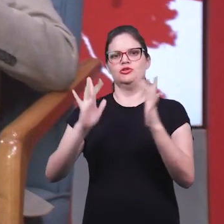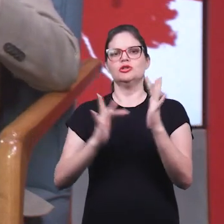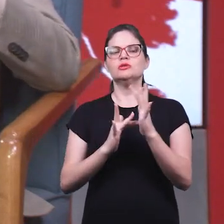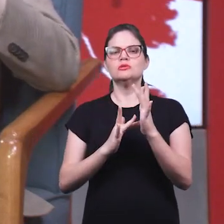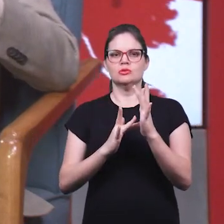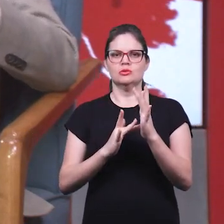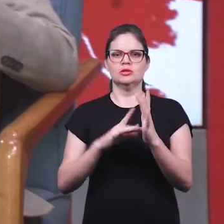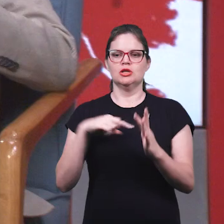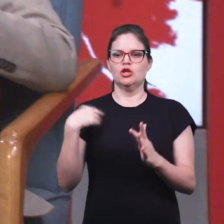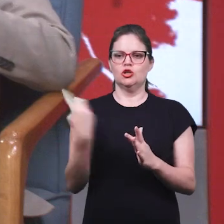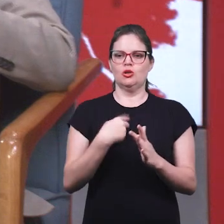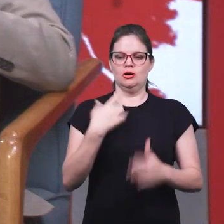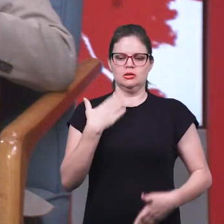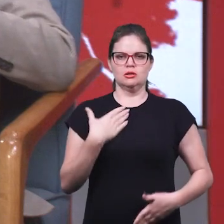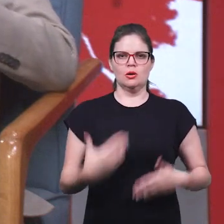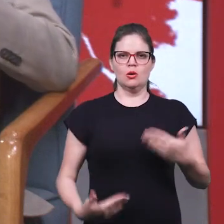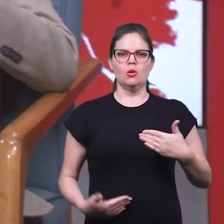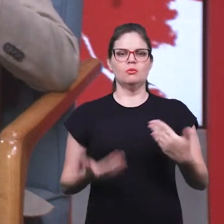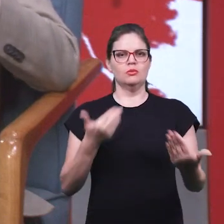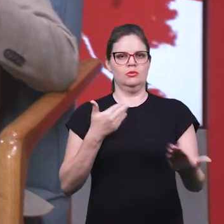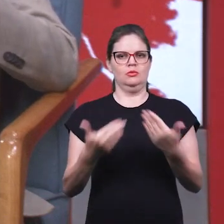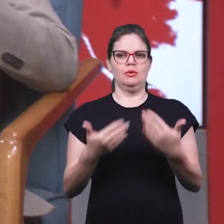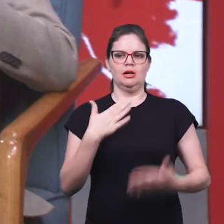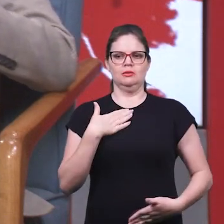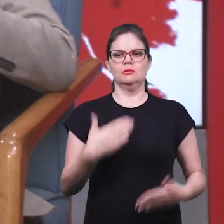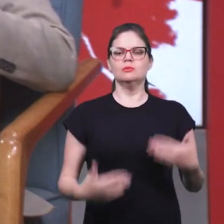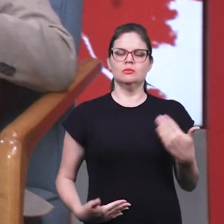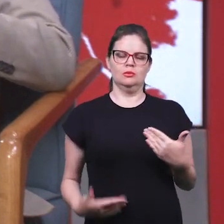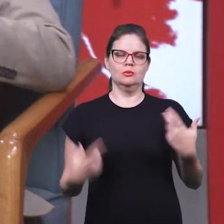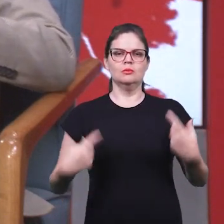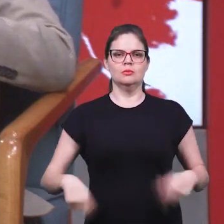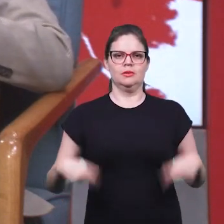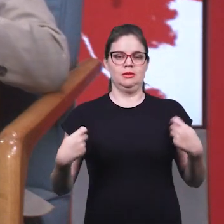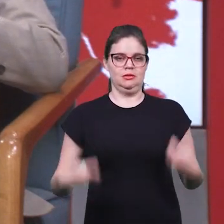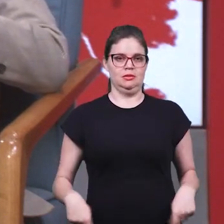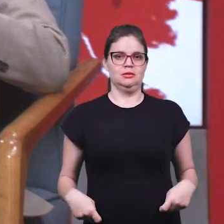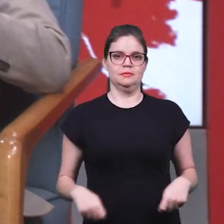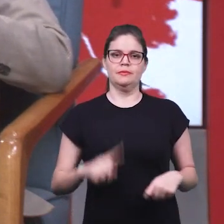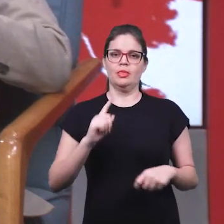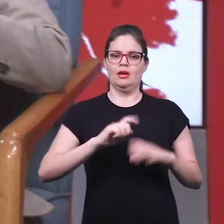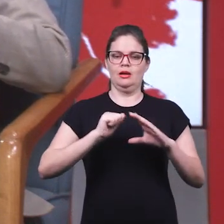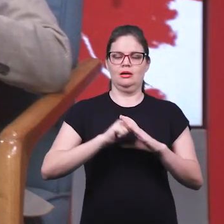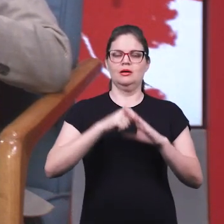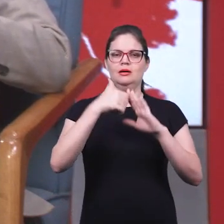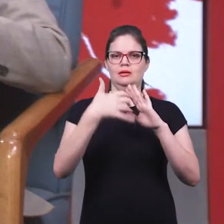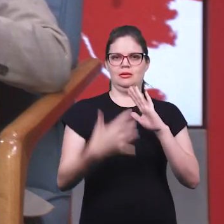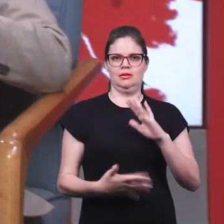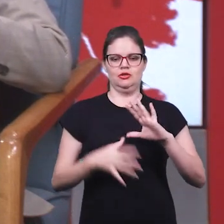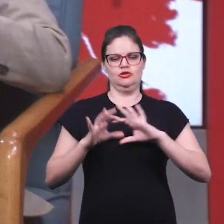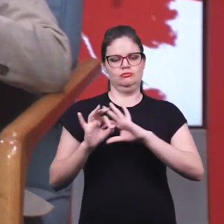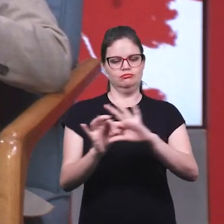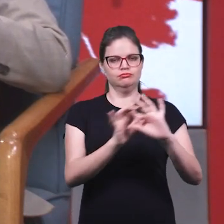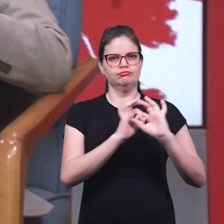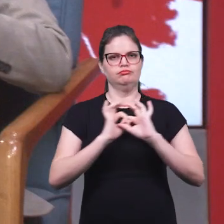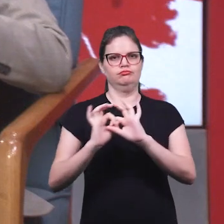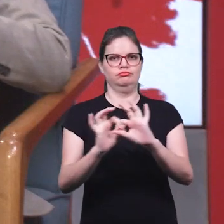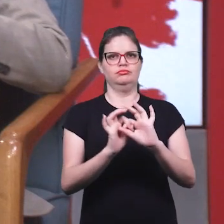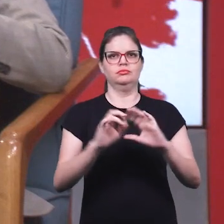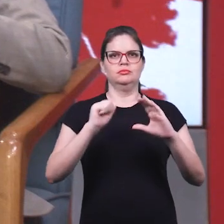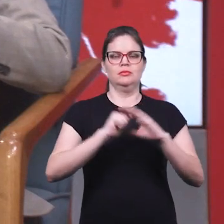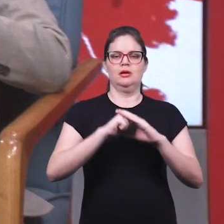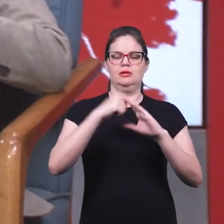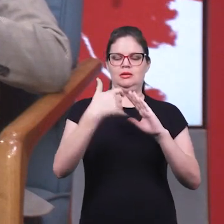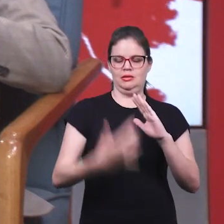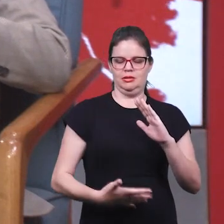como funcionando como um corpo, ou seja, como um corpo humano. Então, é uma característica de